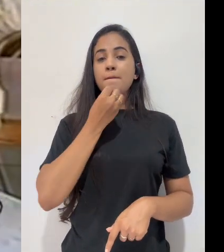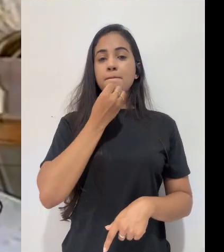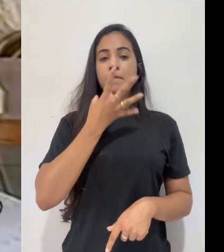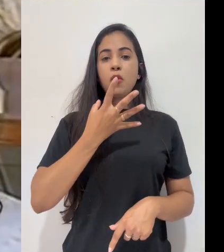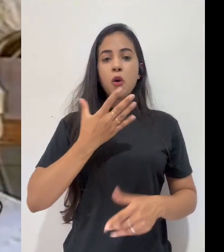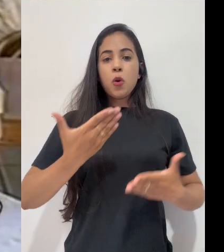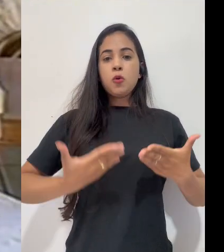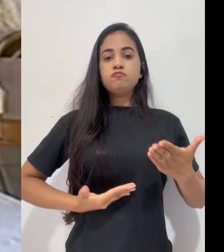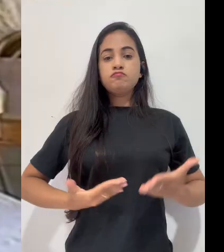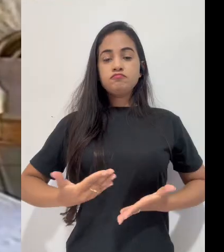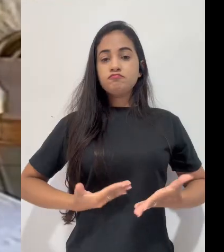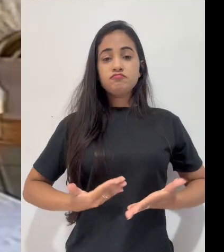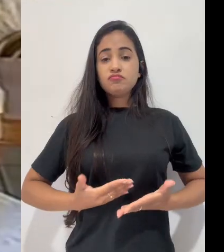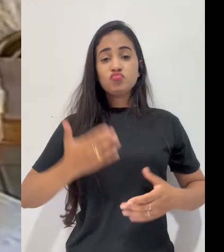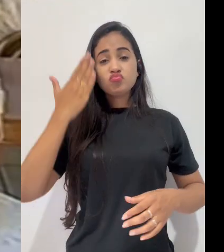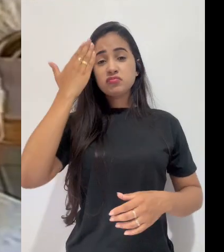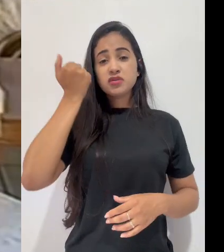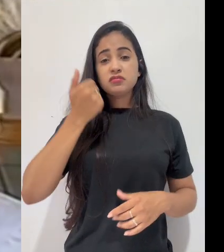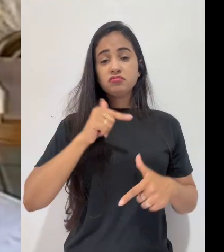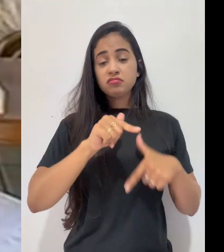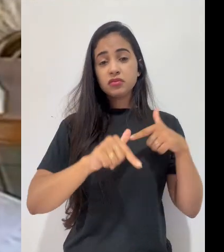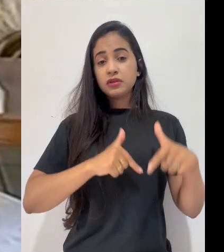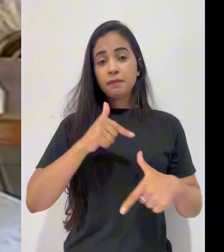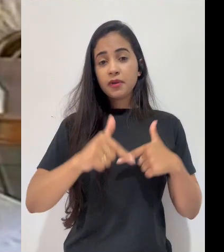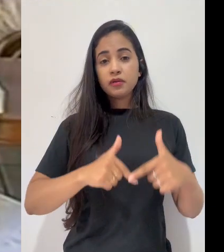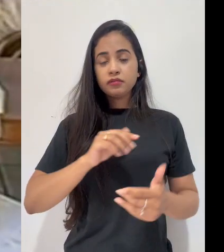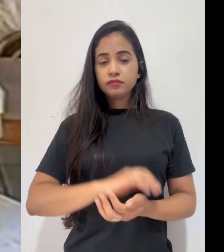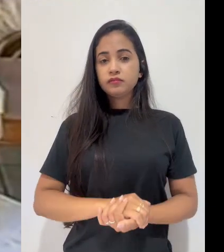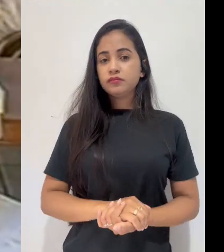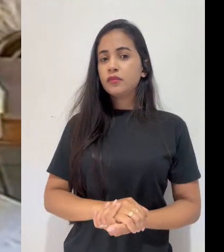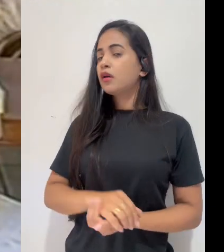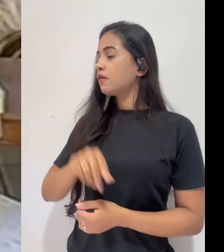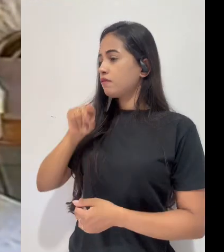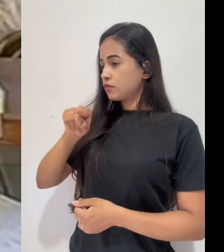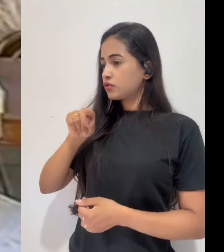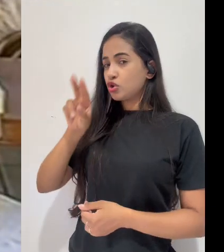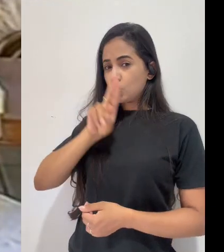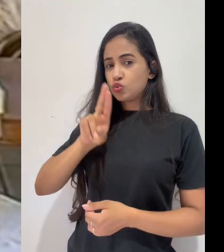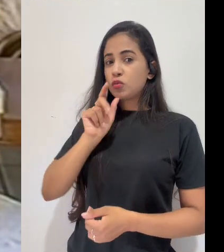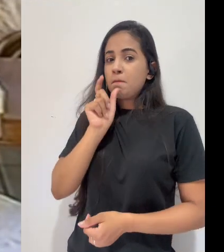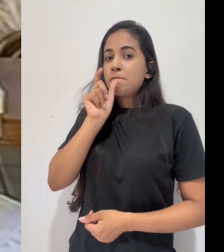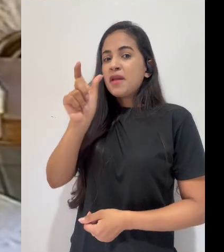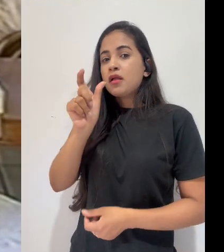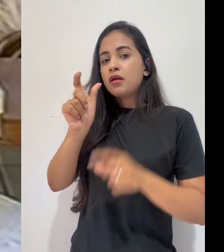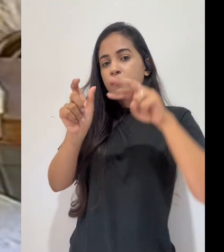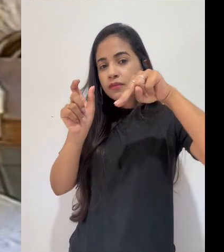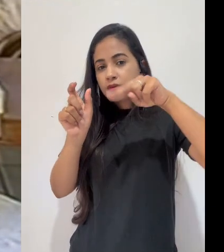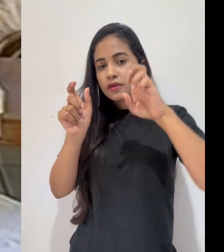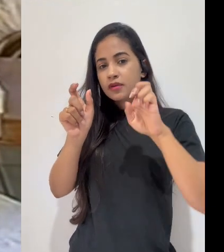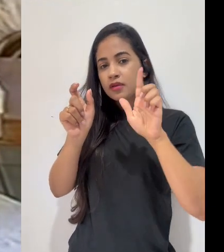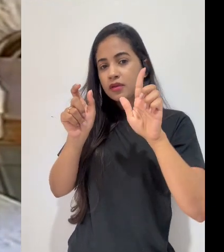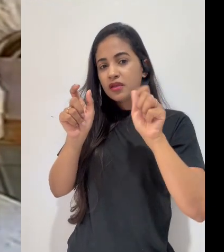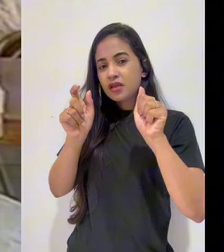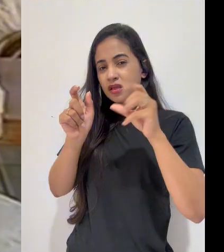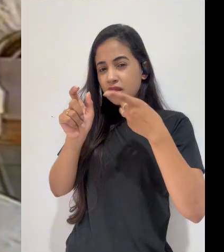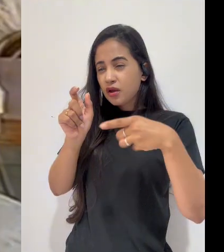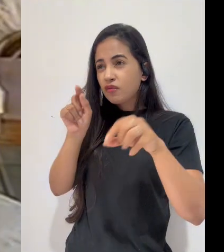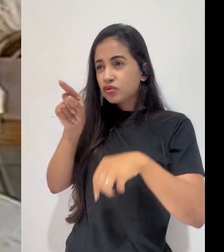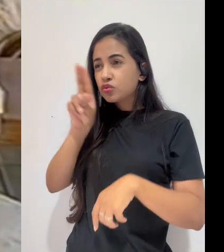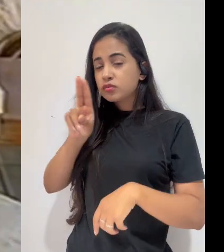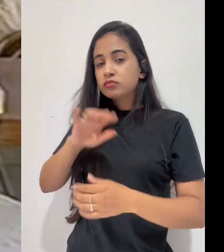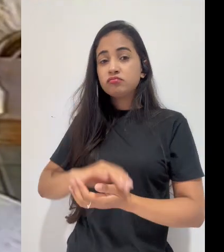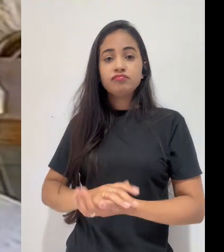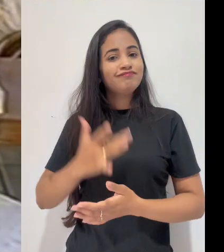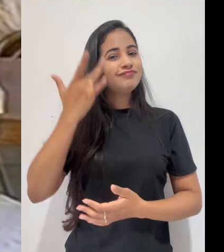era bom funcionário. Só unicamente por isso aí. O senhor chegou a usar o termo negão, ou limpar a empresa? Eu não me